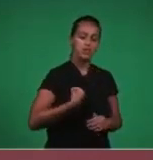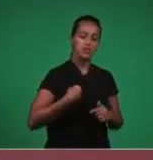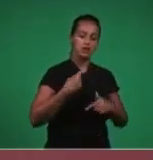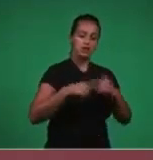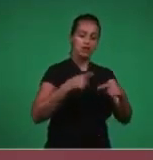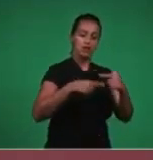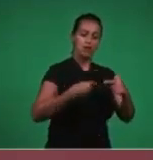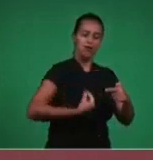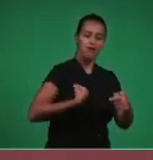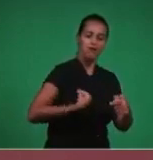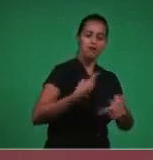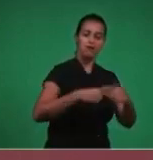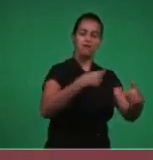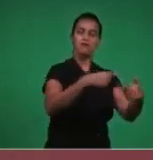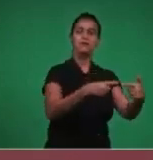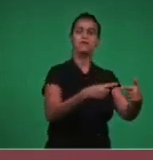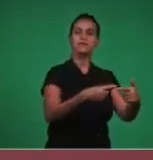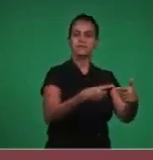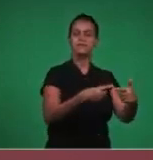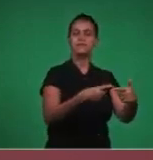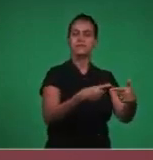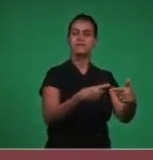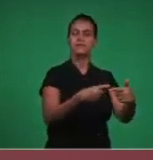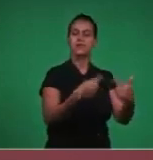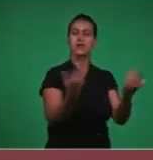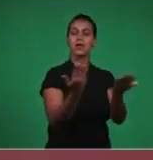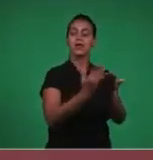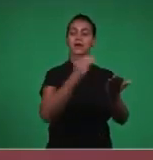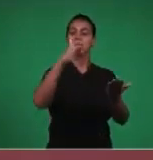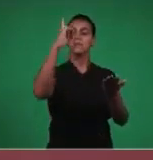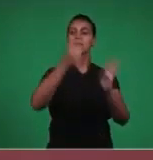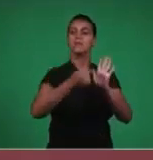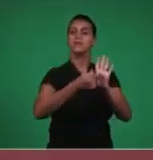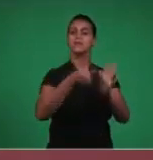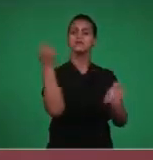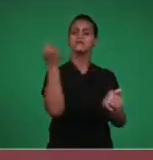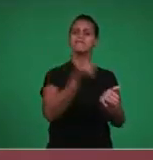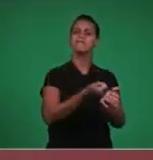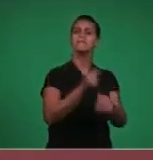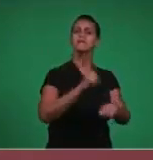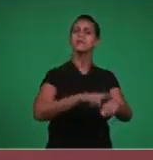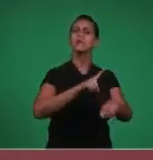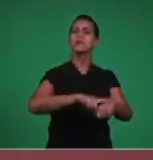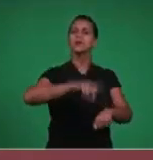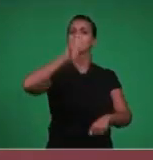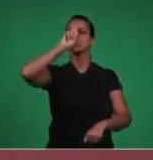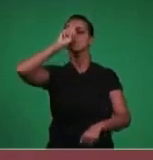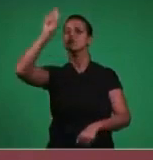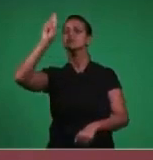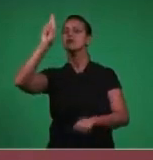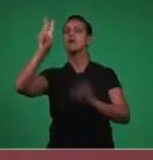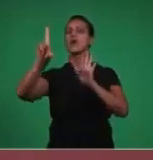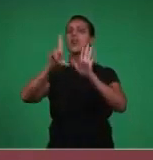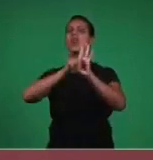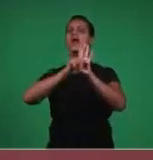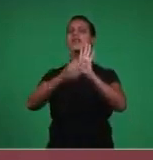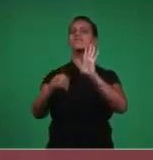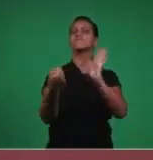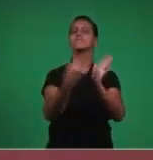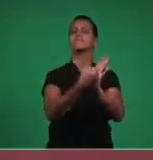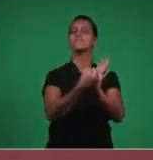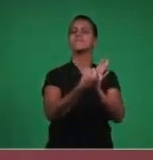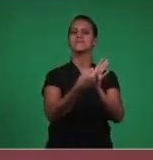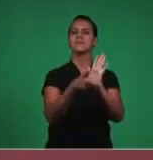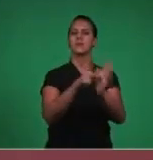a palavra do Senhor registrou o momento exato em que o Senhor estabeleceu esta lei, a lei da vida, a lei da